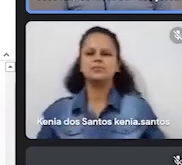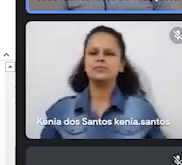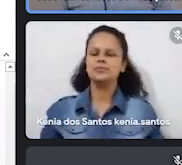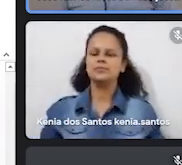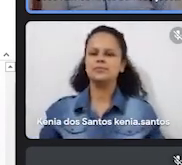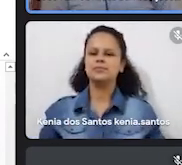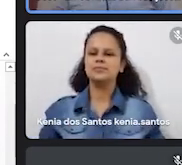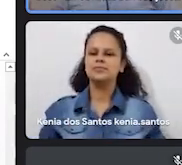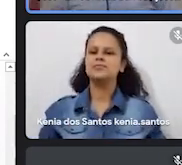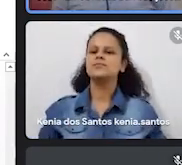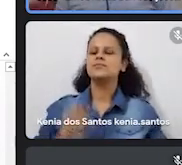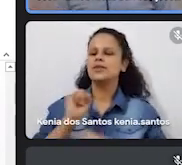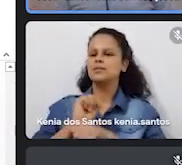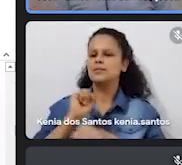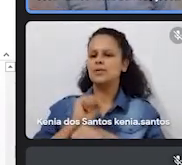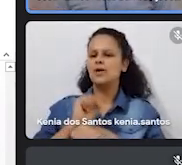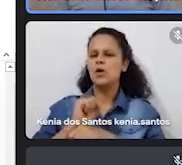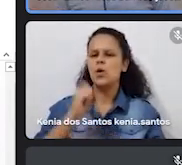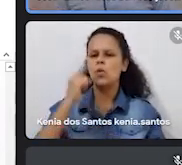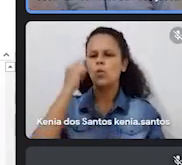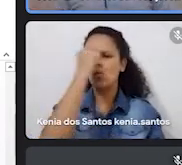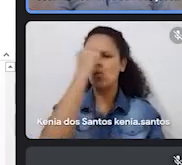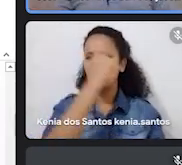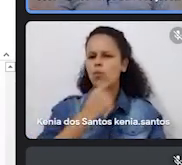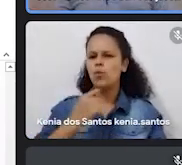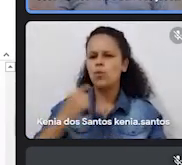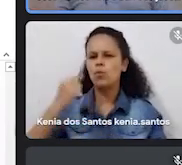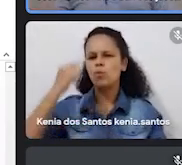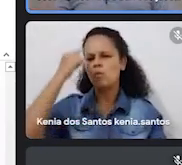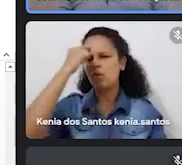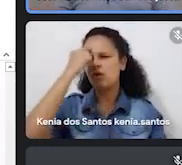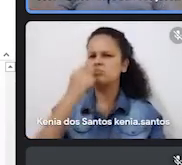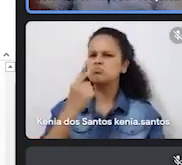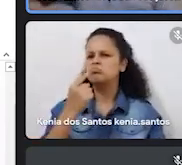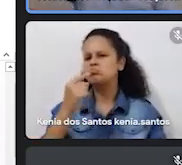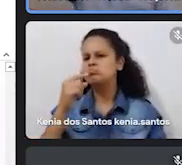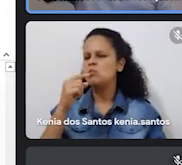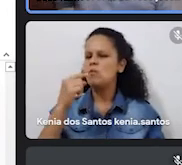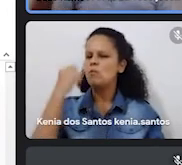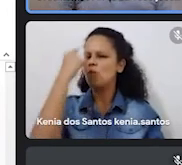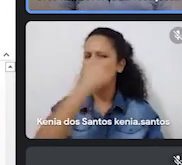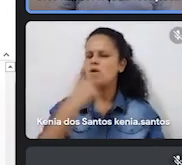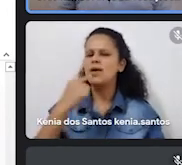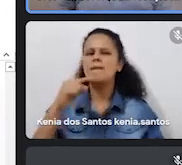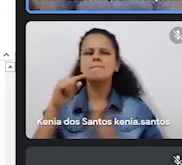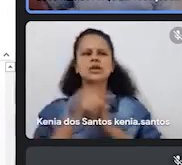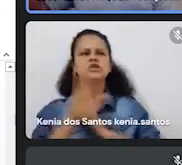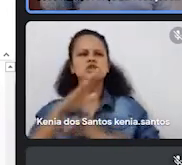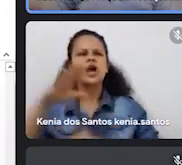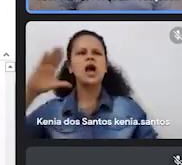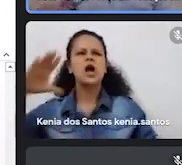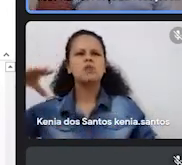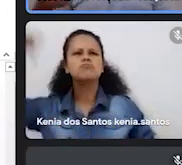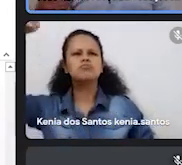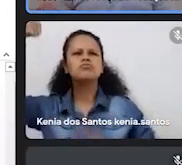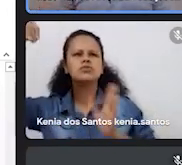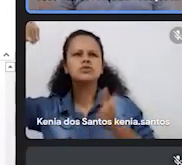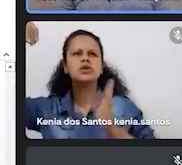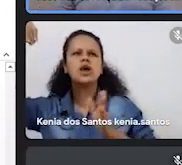Passou mais ou menos uma hora e pouquinho. O fazendeiro, a lâmpada apagou, olha aqui para você